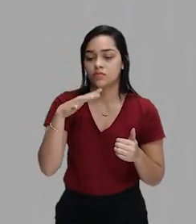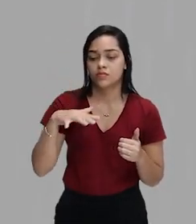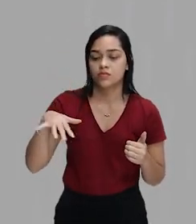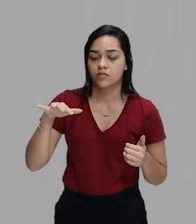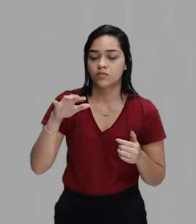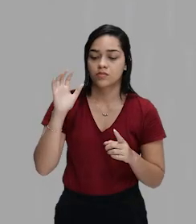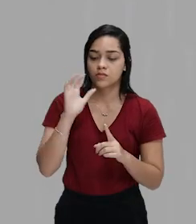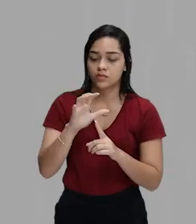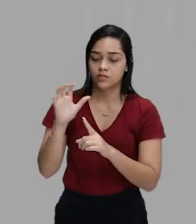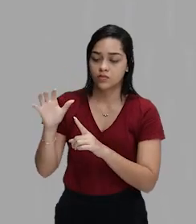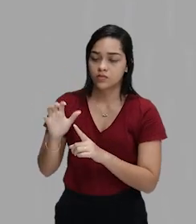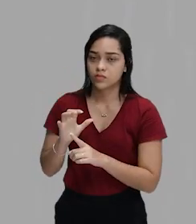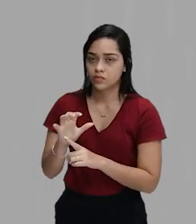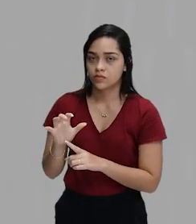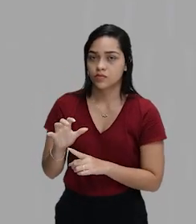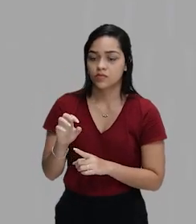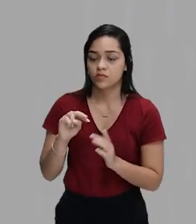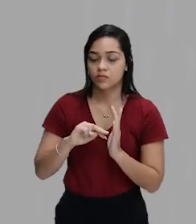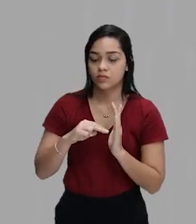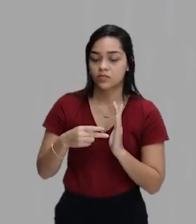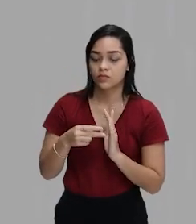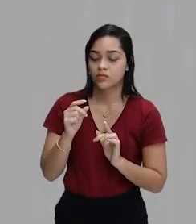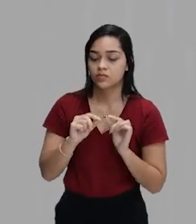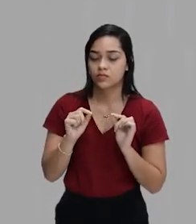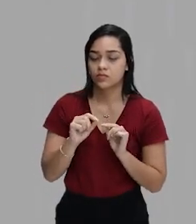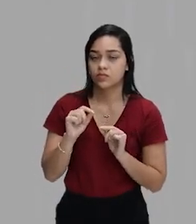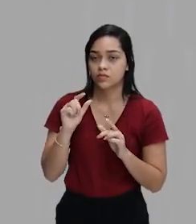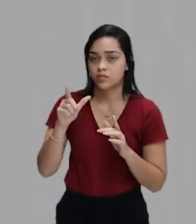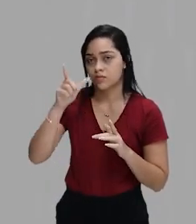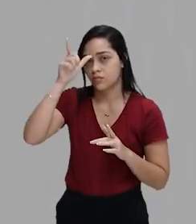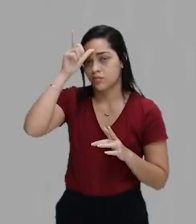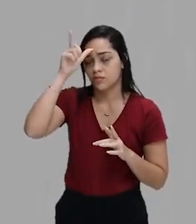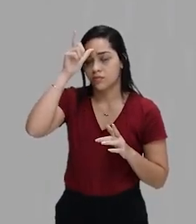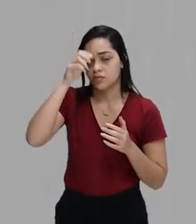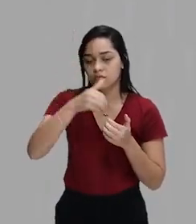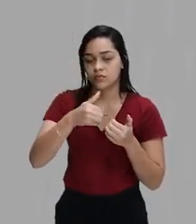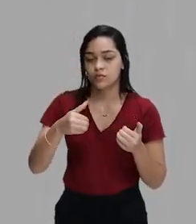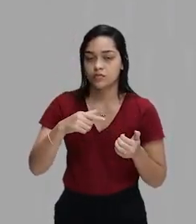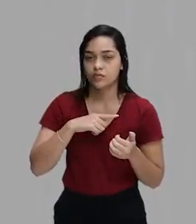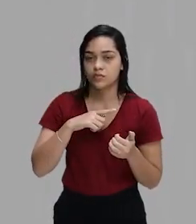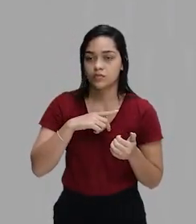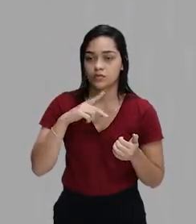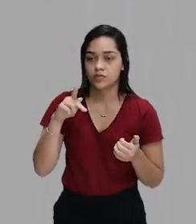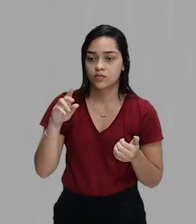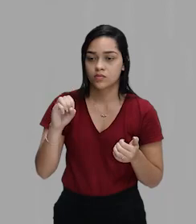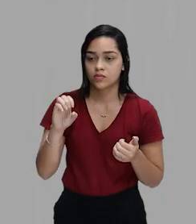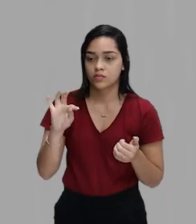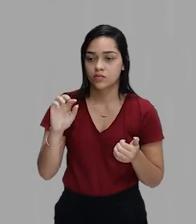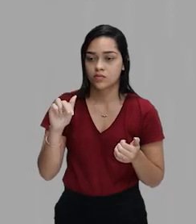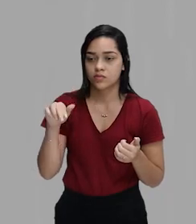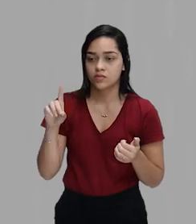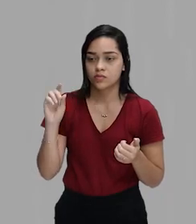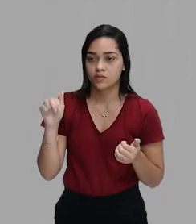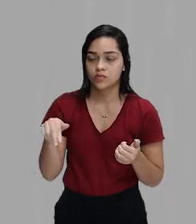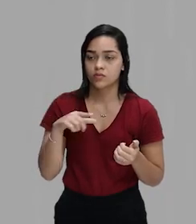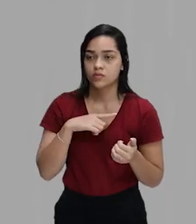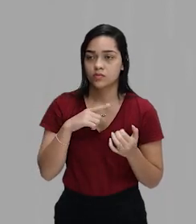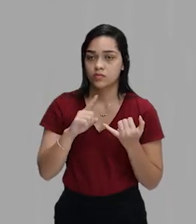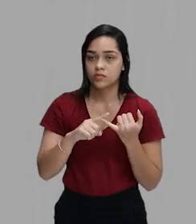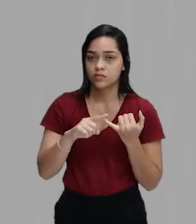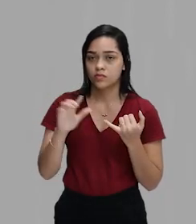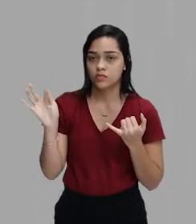de influência. Ou seja, a Alemanha seria dividida pela Conferência de Potsdam em 4 áreas de influência. Uma